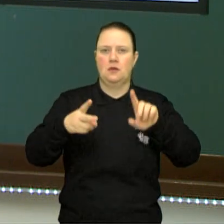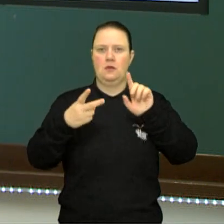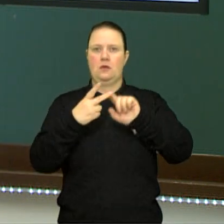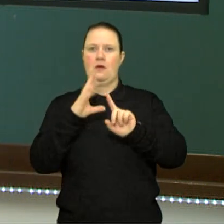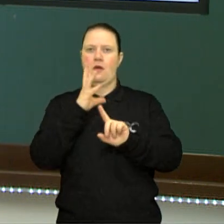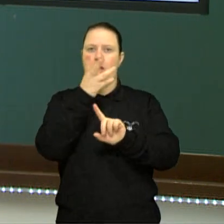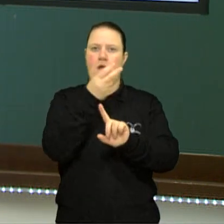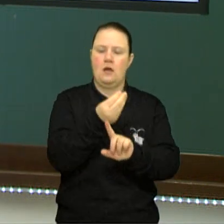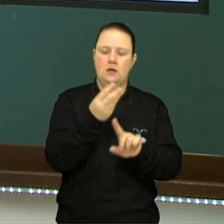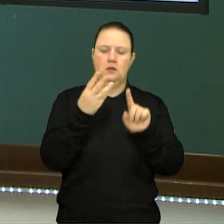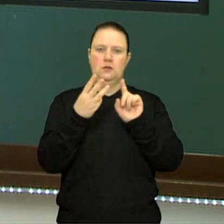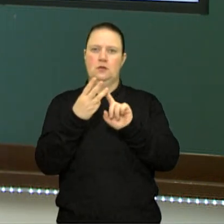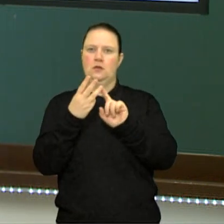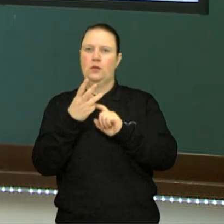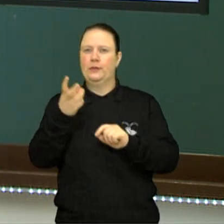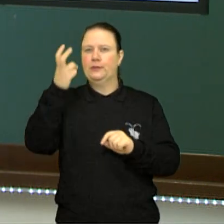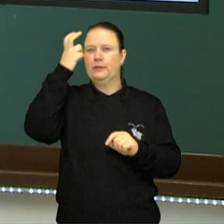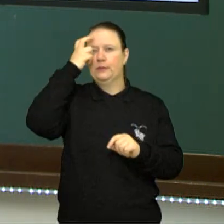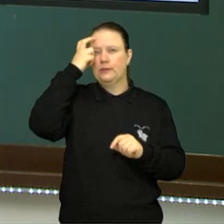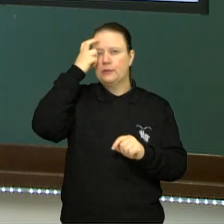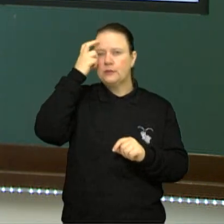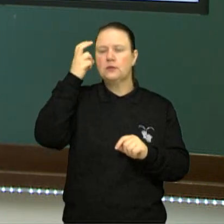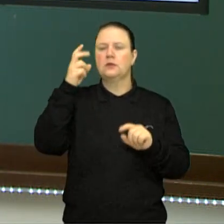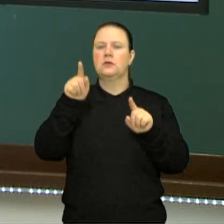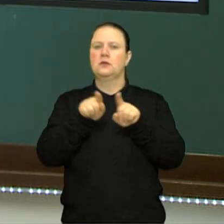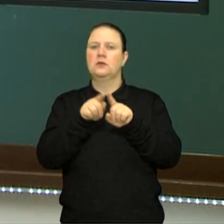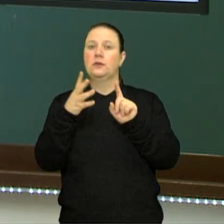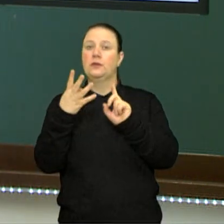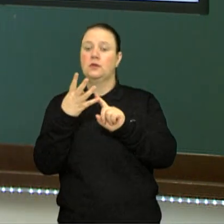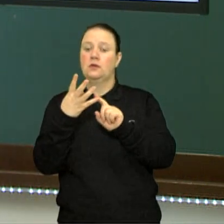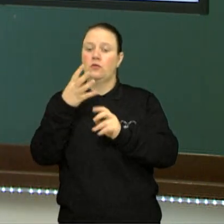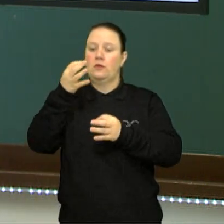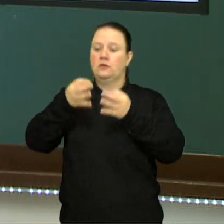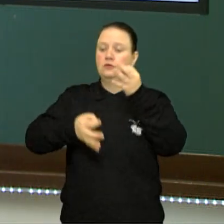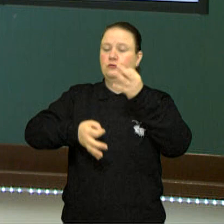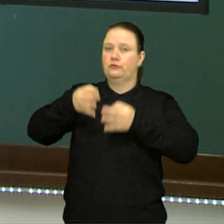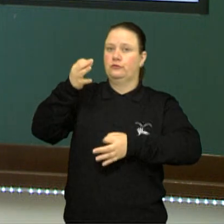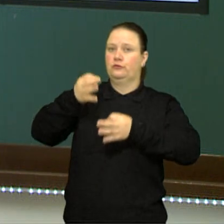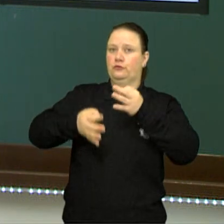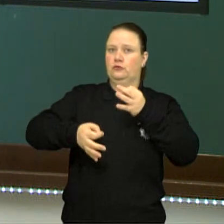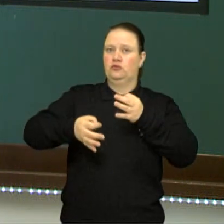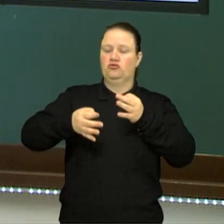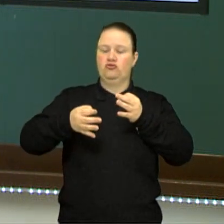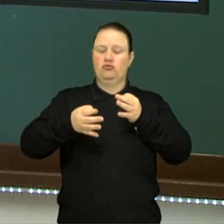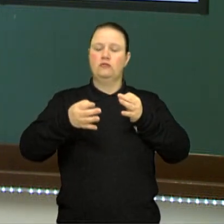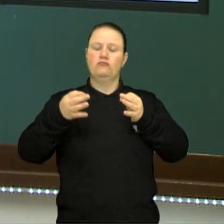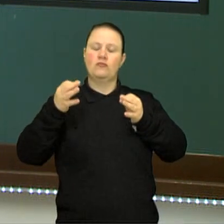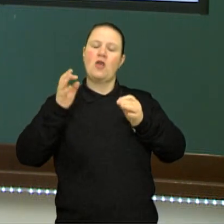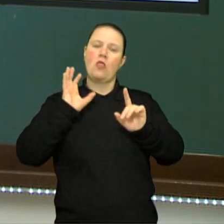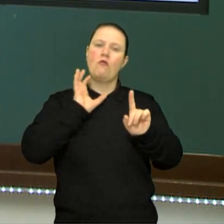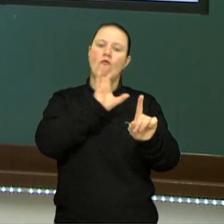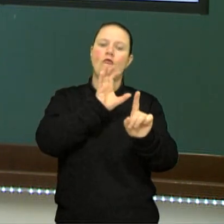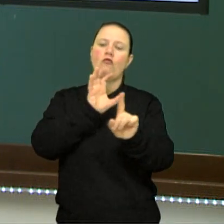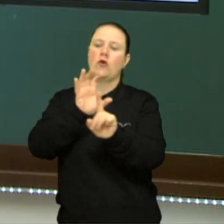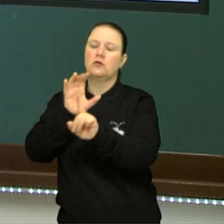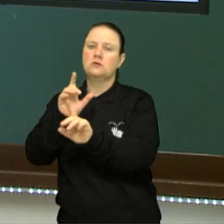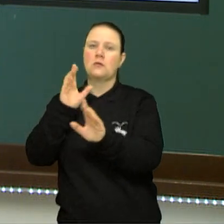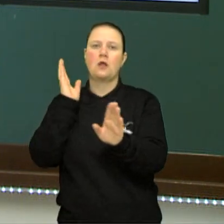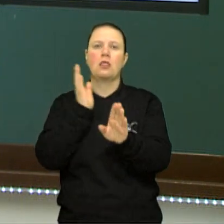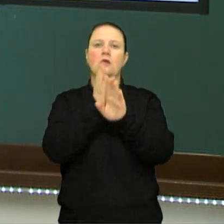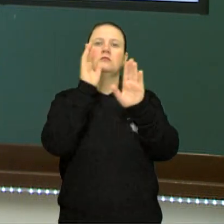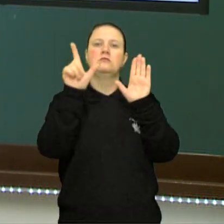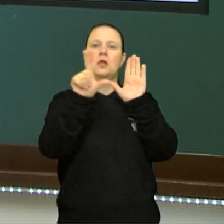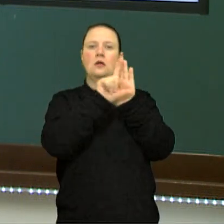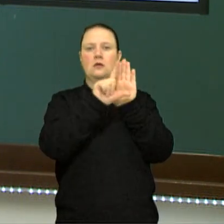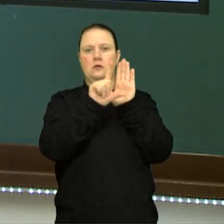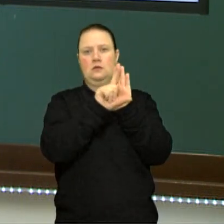E a justiça, que em muitos países ainda atualmente é influenciada pela lei islâmica, né? Alguns estados têm praticamente o